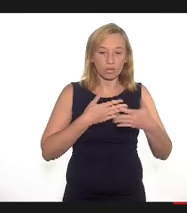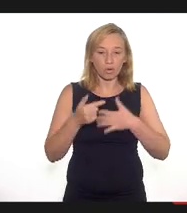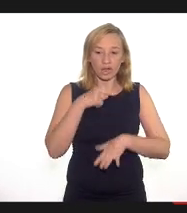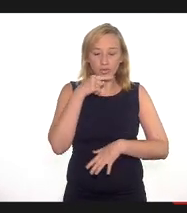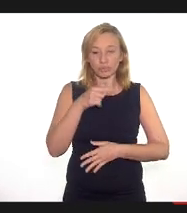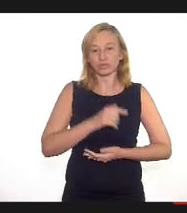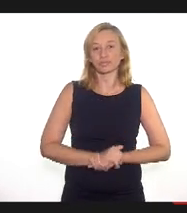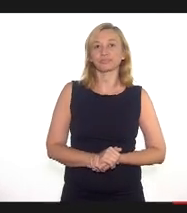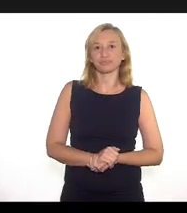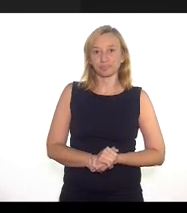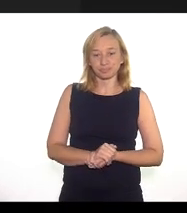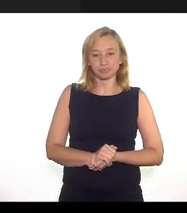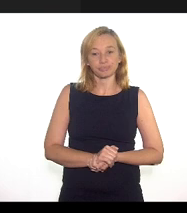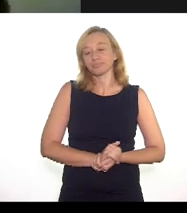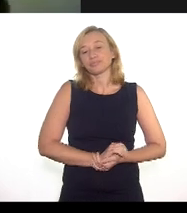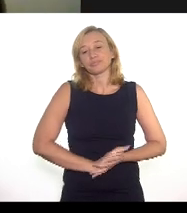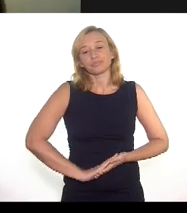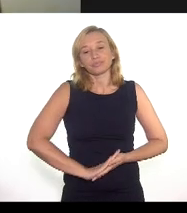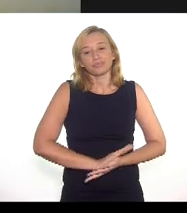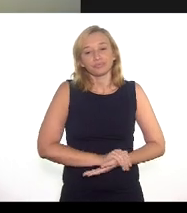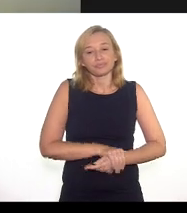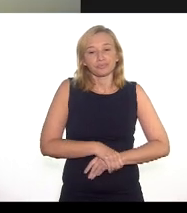esclarecimentos.